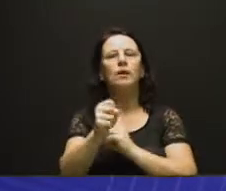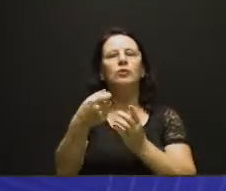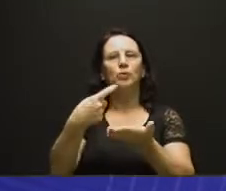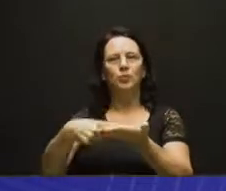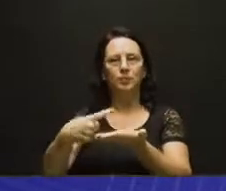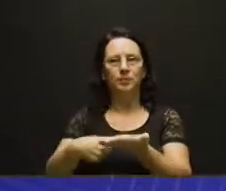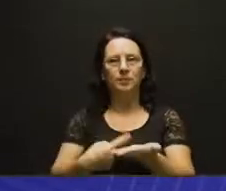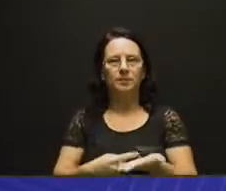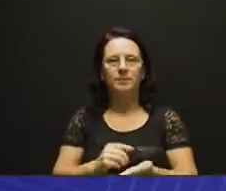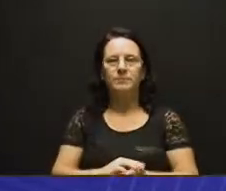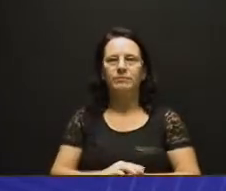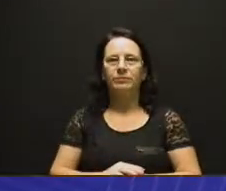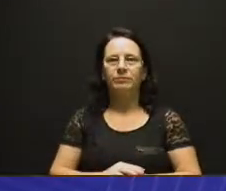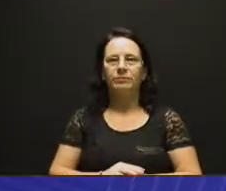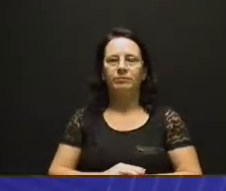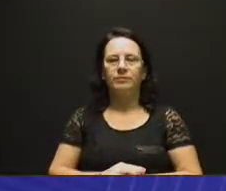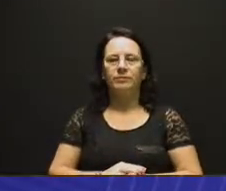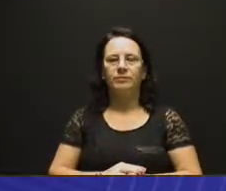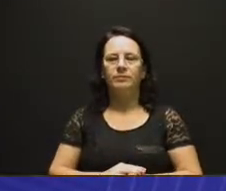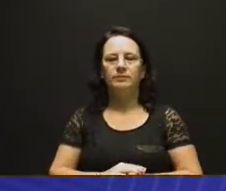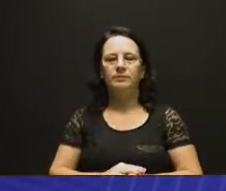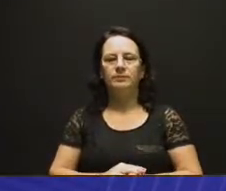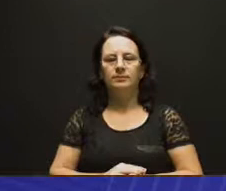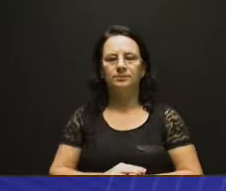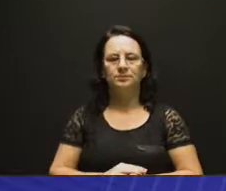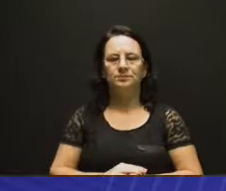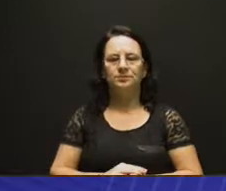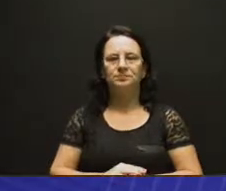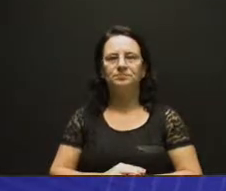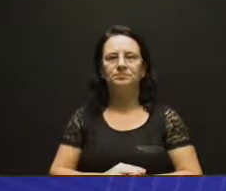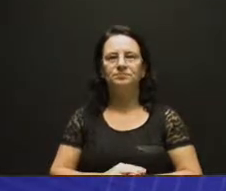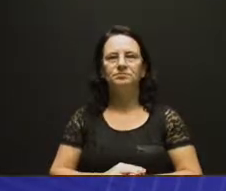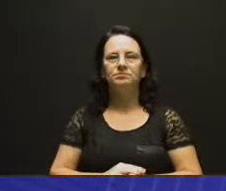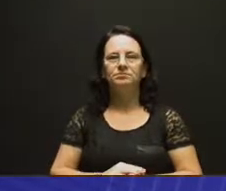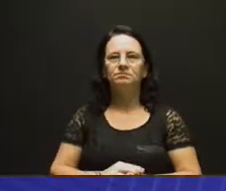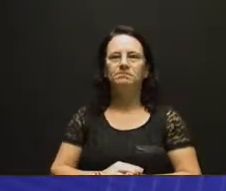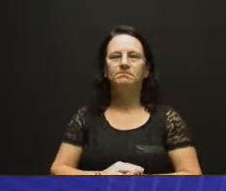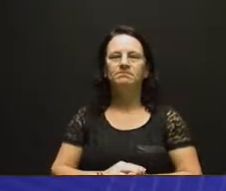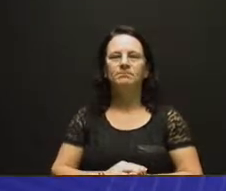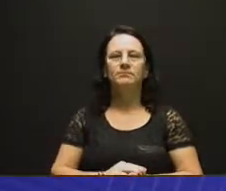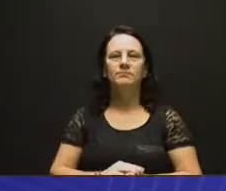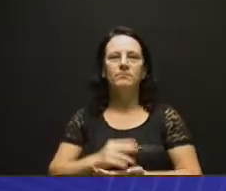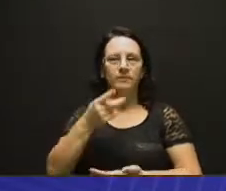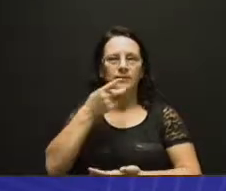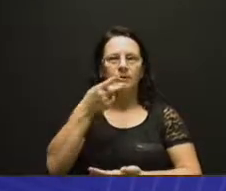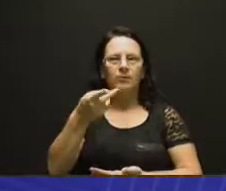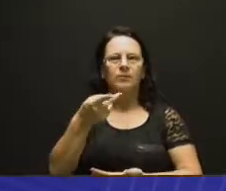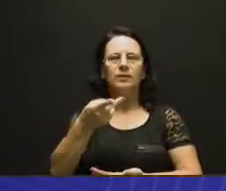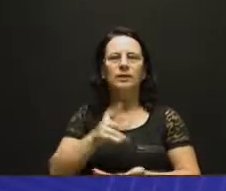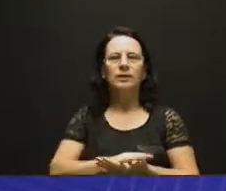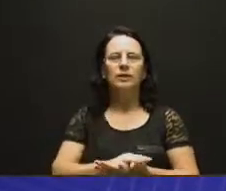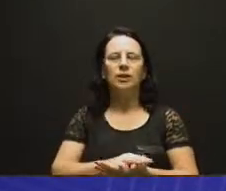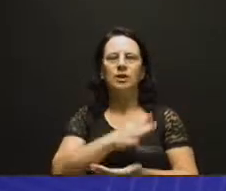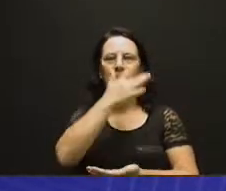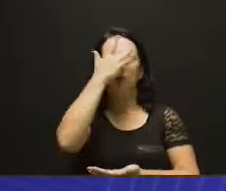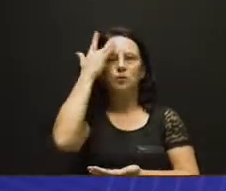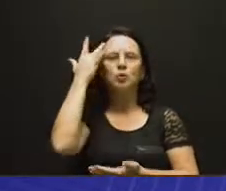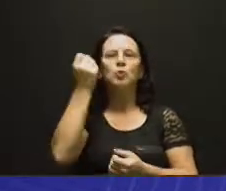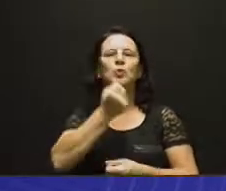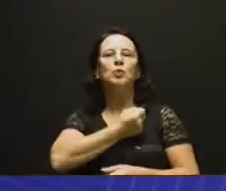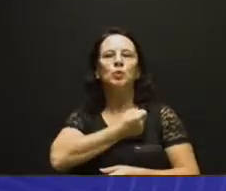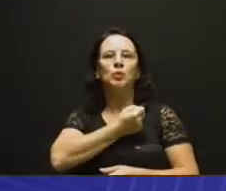passar é e aí eu só coloquei mesmo pra gente saber pra vocês terem acesso ao número